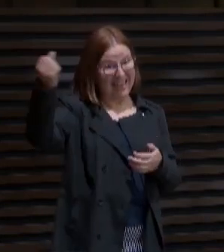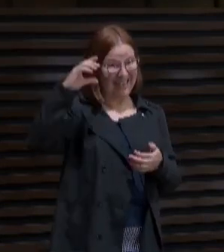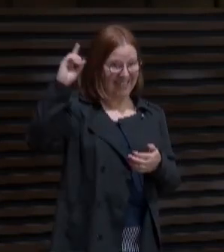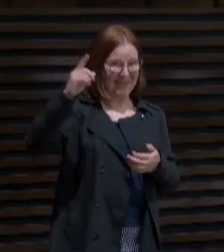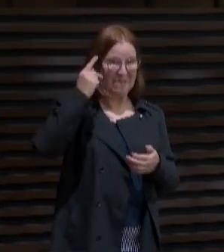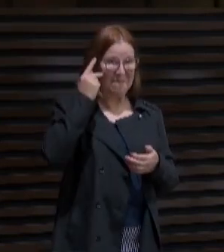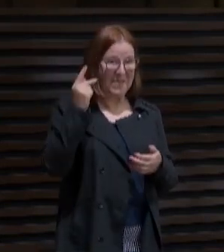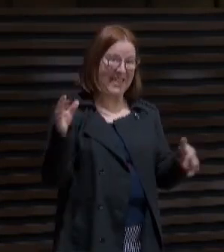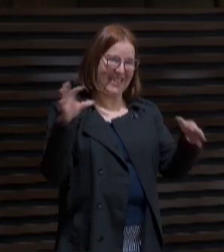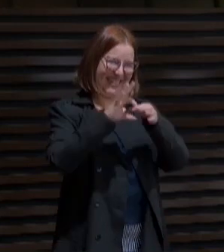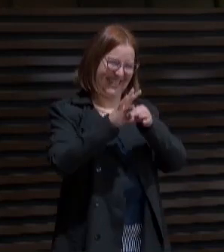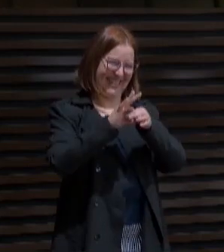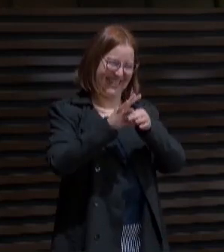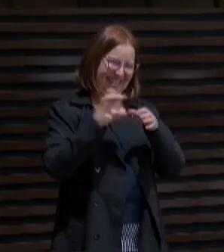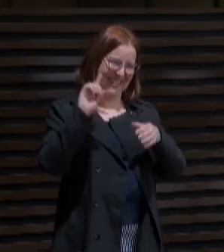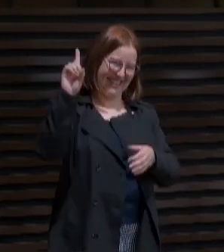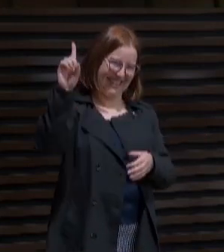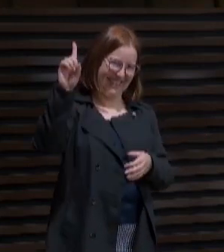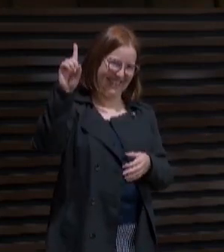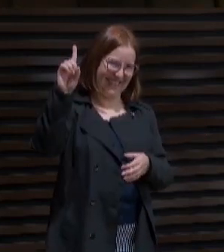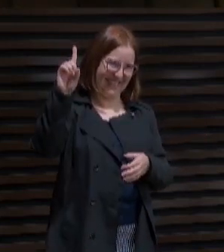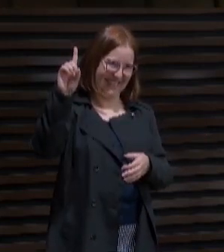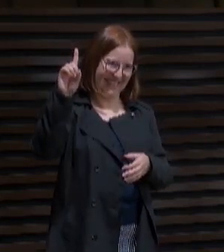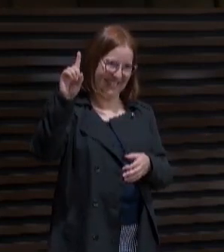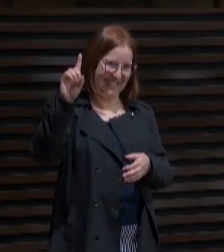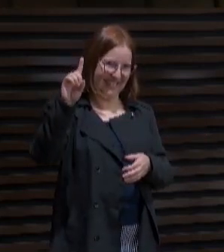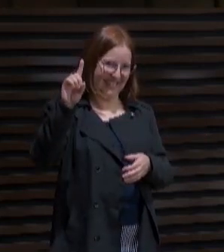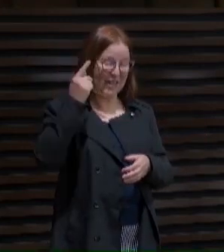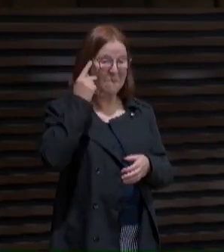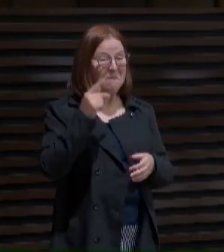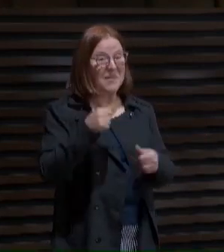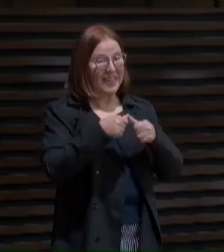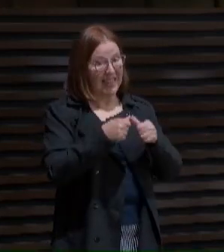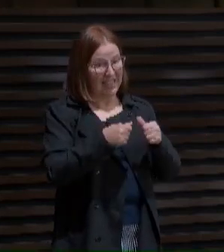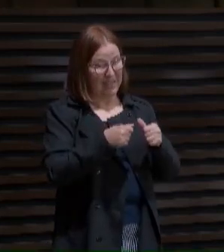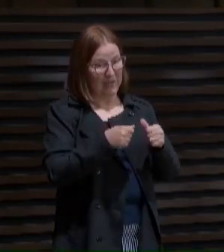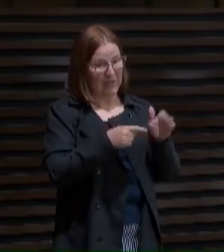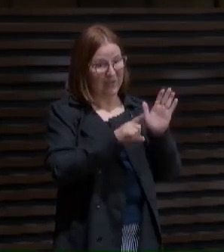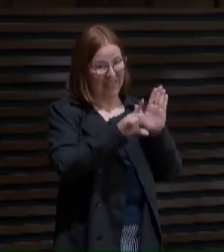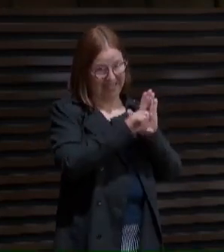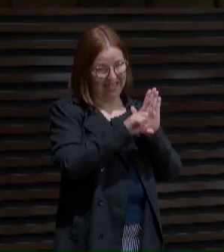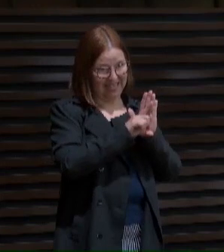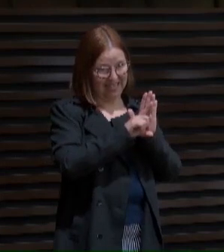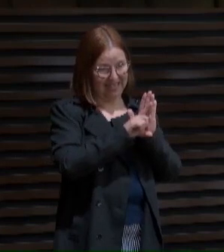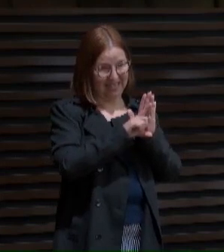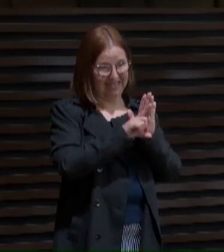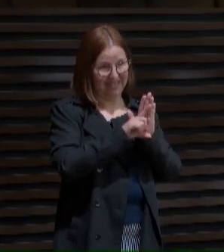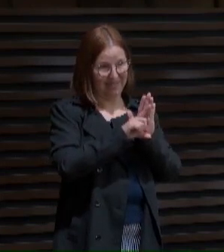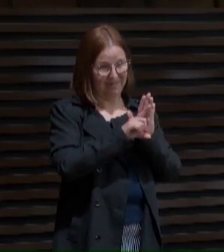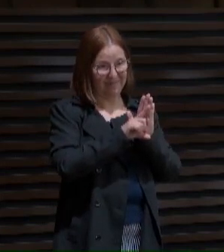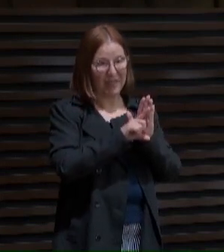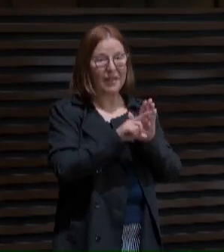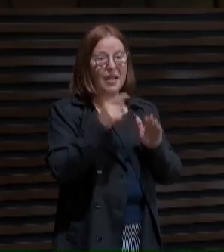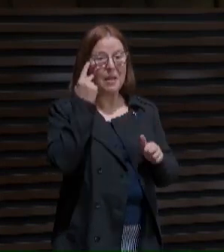ser reconciliado com Ele mesmo. Para isso que serve a lei. Não é para que você possa cumpri-la